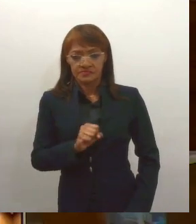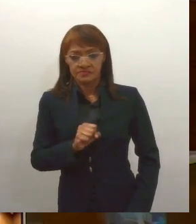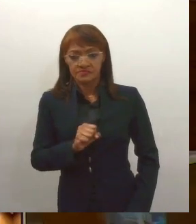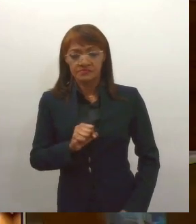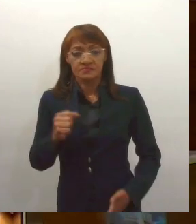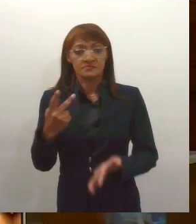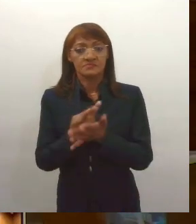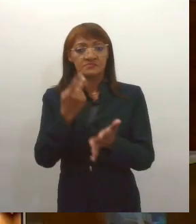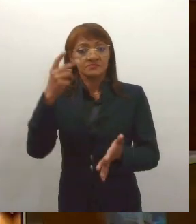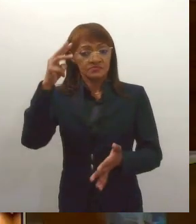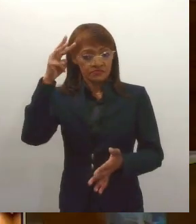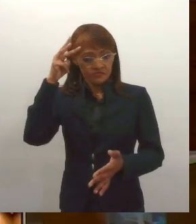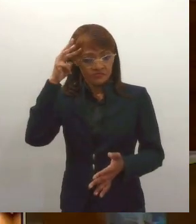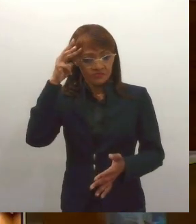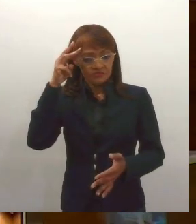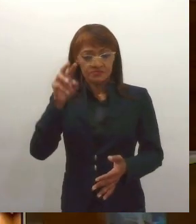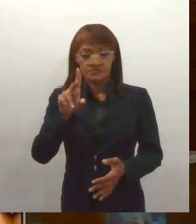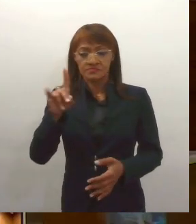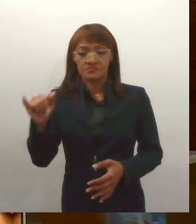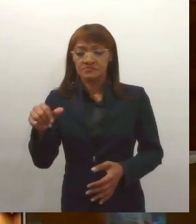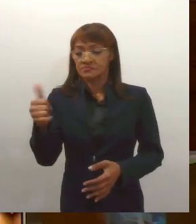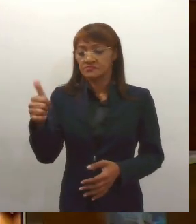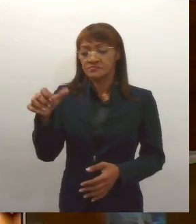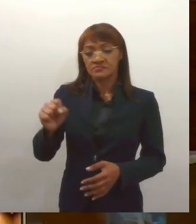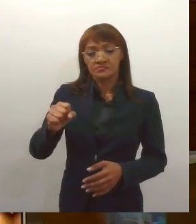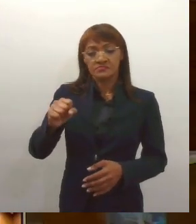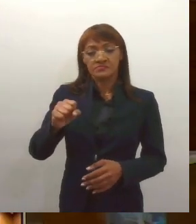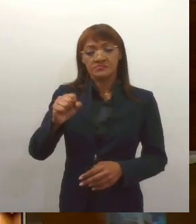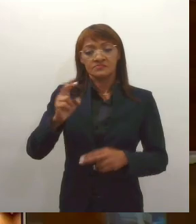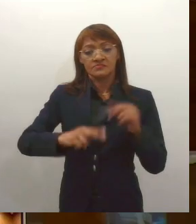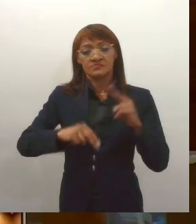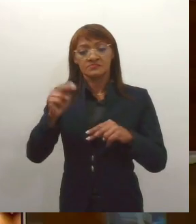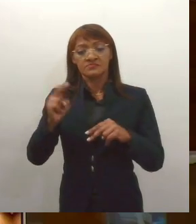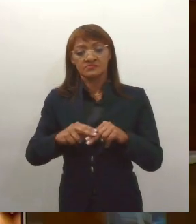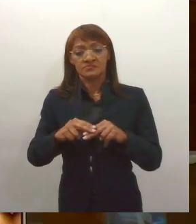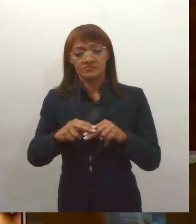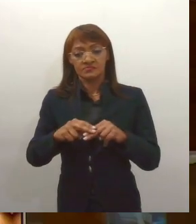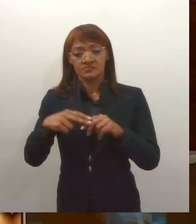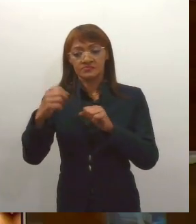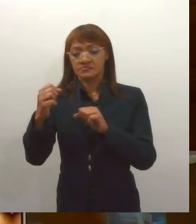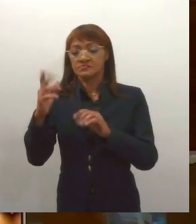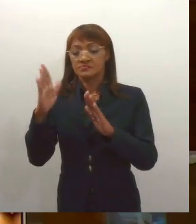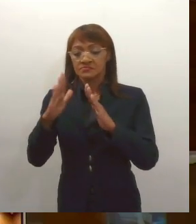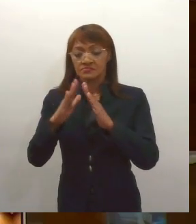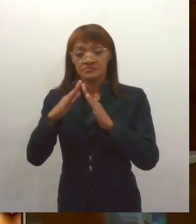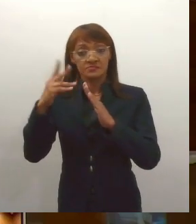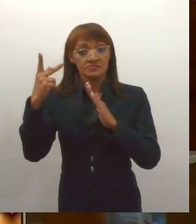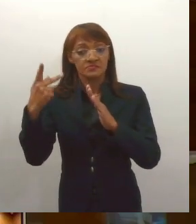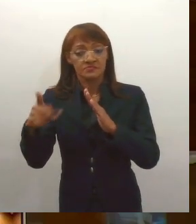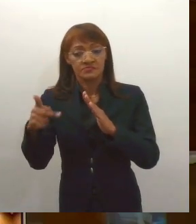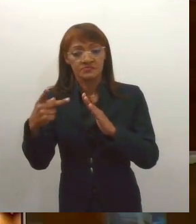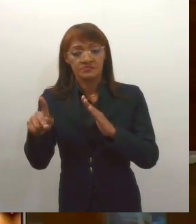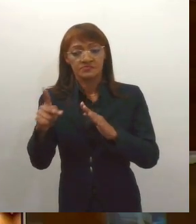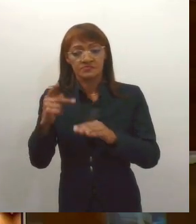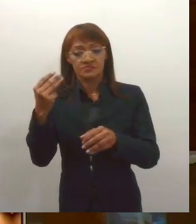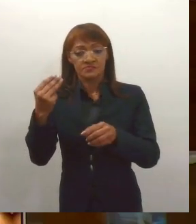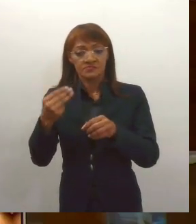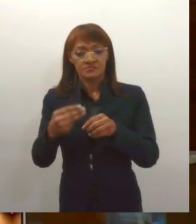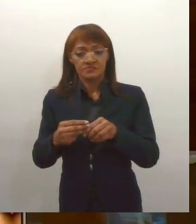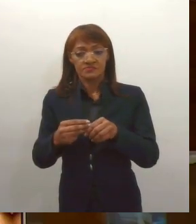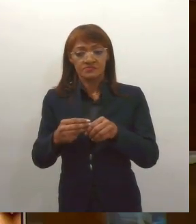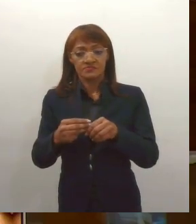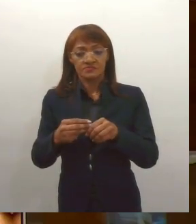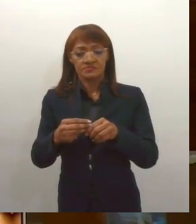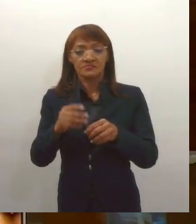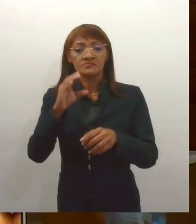junho em frente à sua residência lá no município de Nossa Senhora de Socorro e segundo